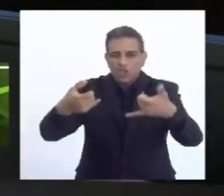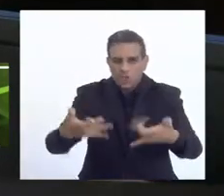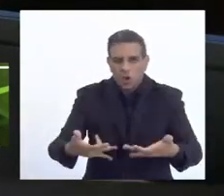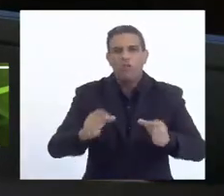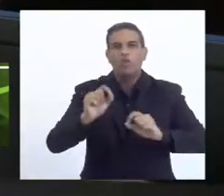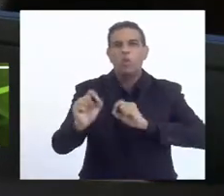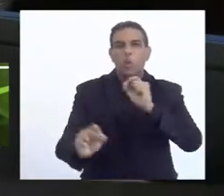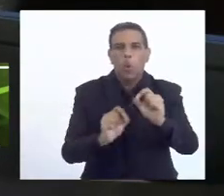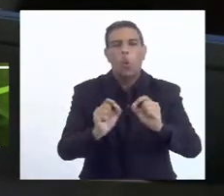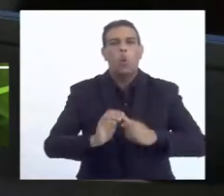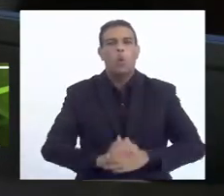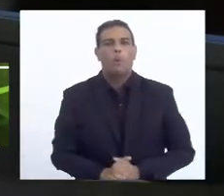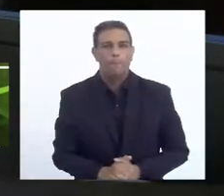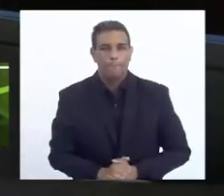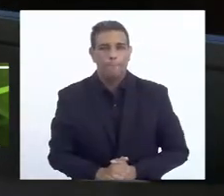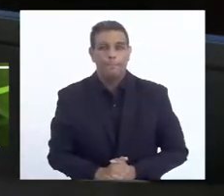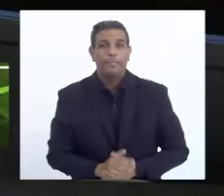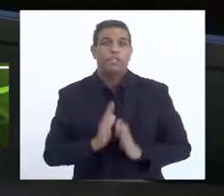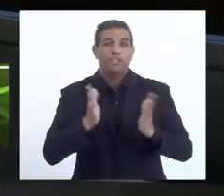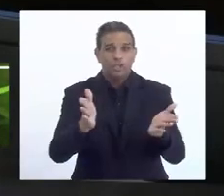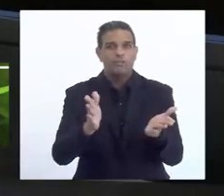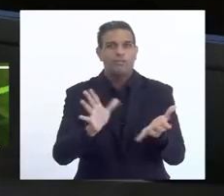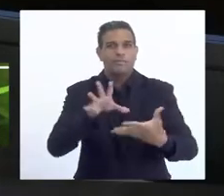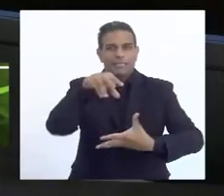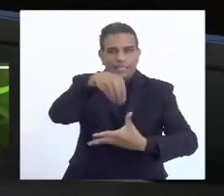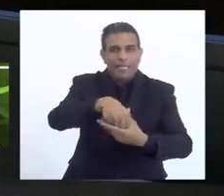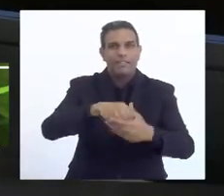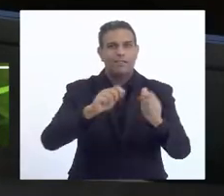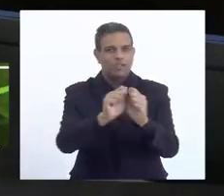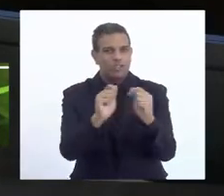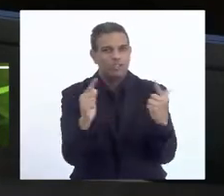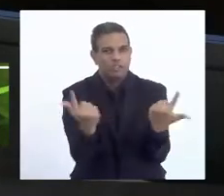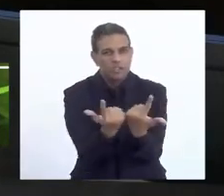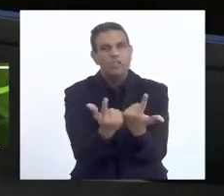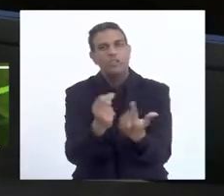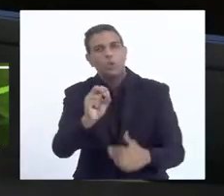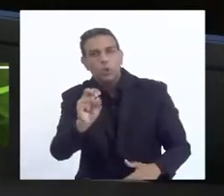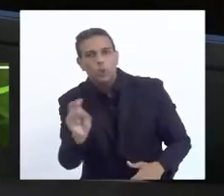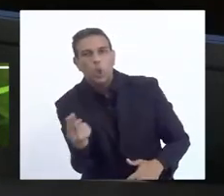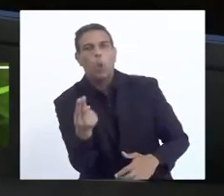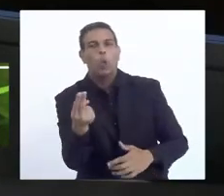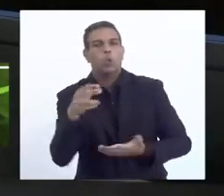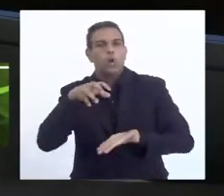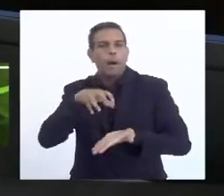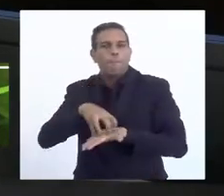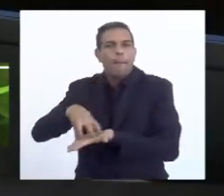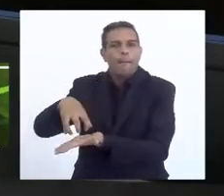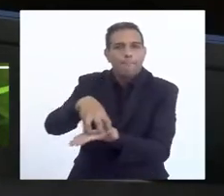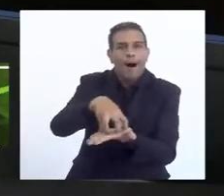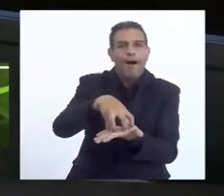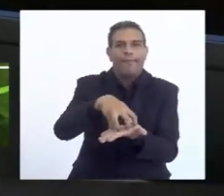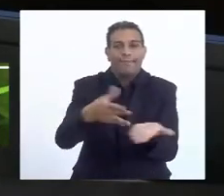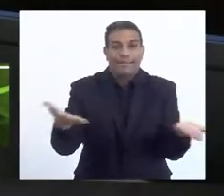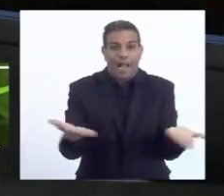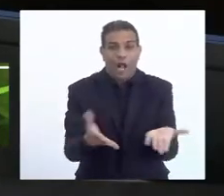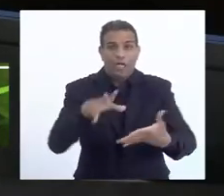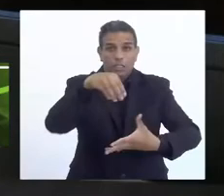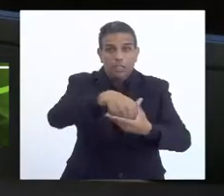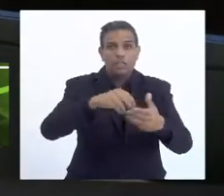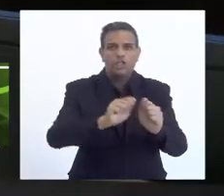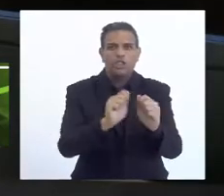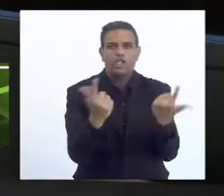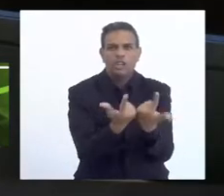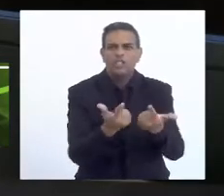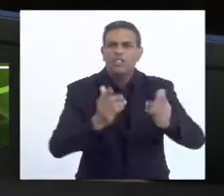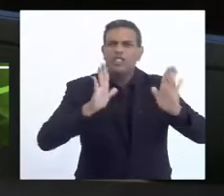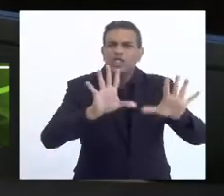que, inclusive, episódios dentro das casas legislativas, eu aqui, dentro dessa casa legislativa, já vivi